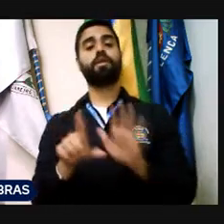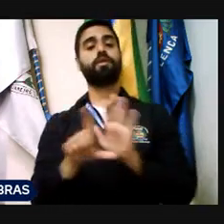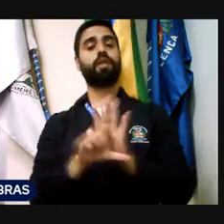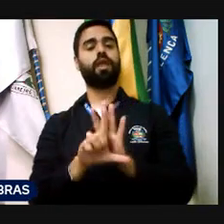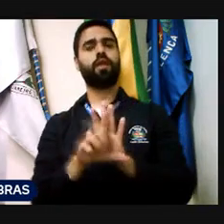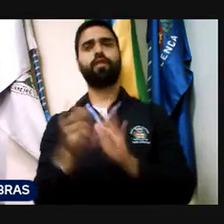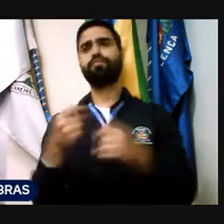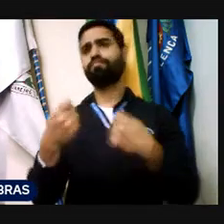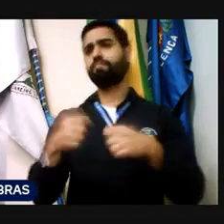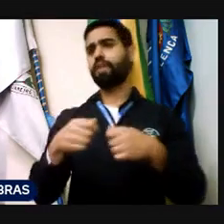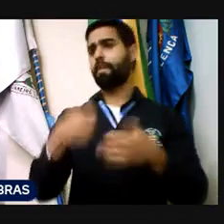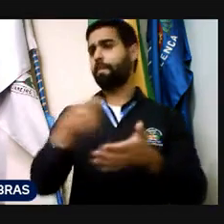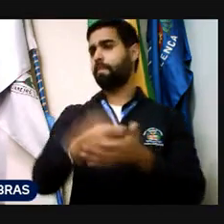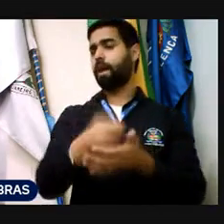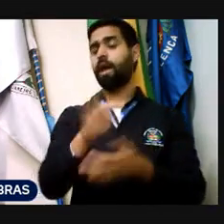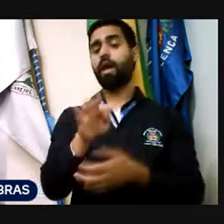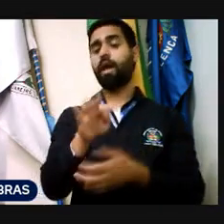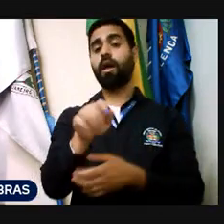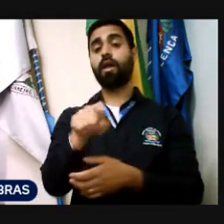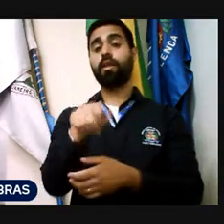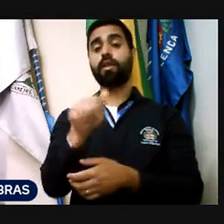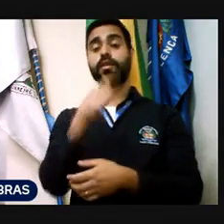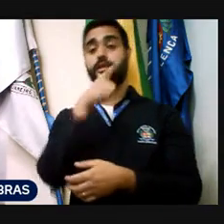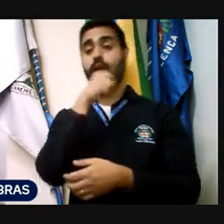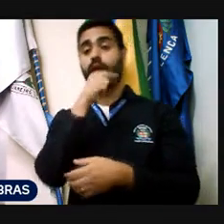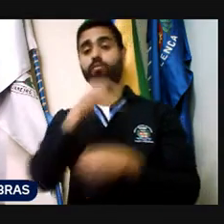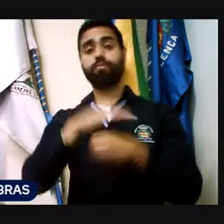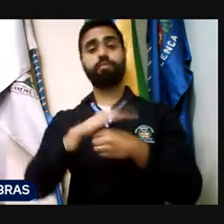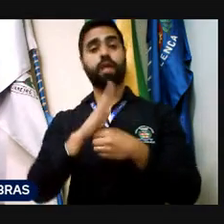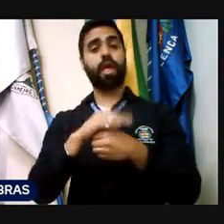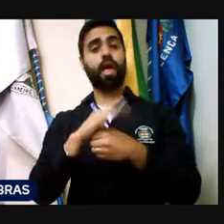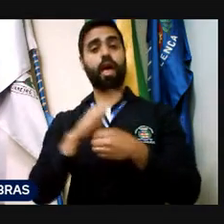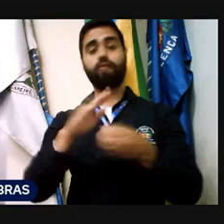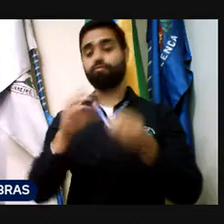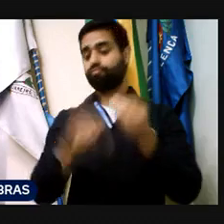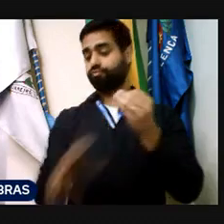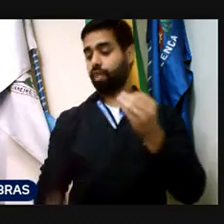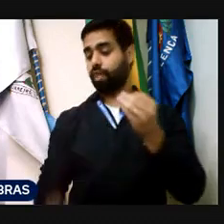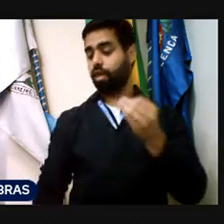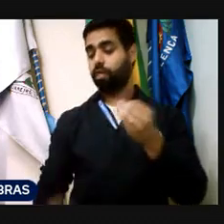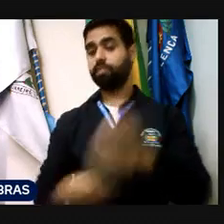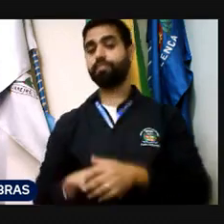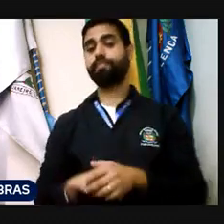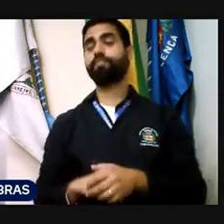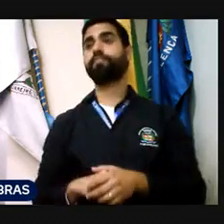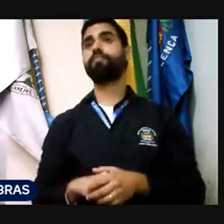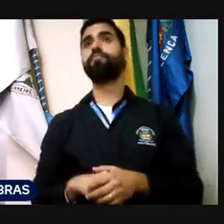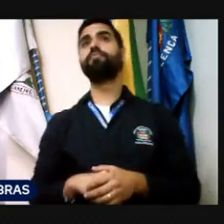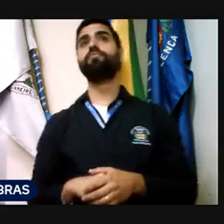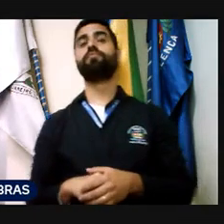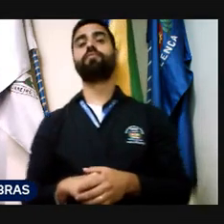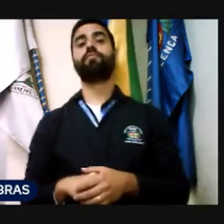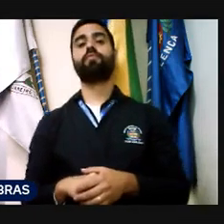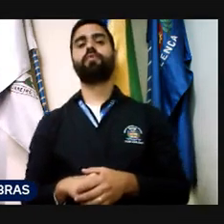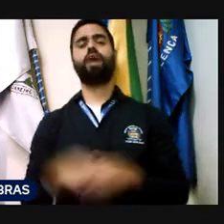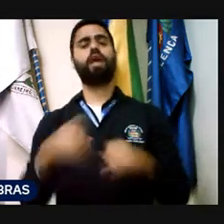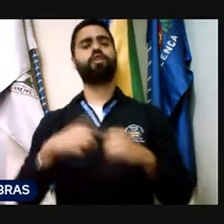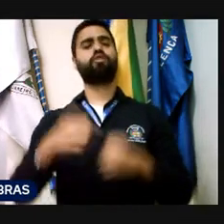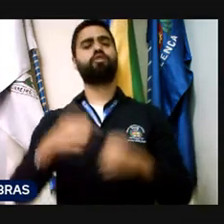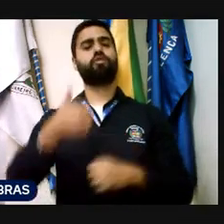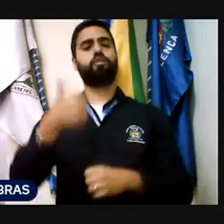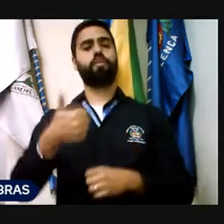de isenção da taxa de abastecimento de água e esgoto para os munícipes hipossuficientes do município de Valença. Artigo 1º.